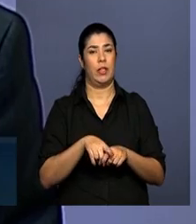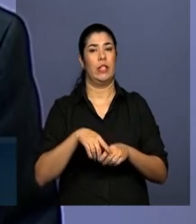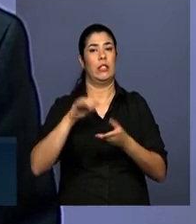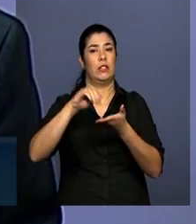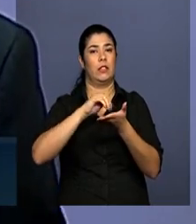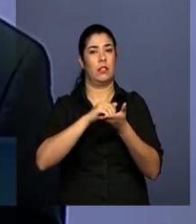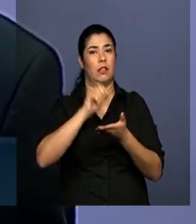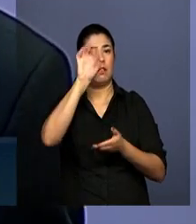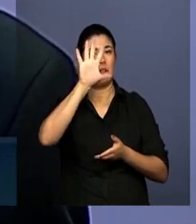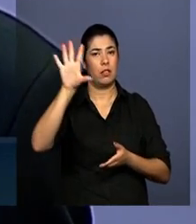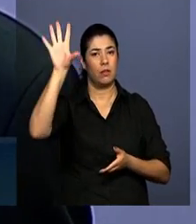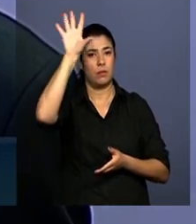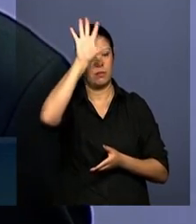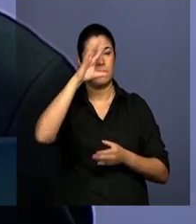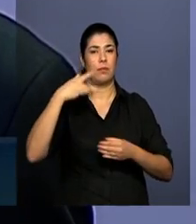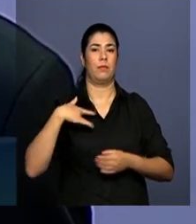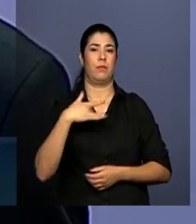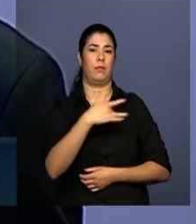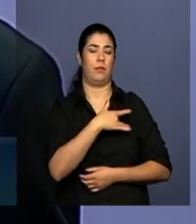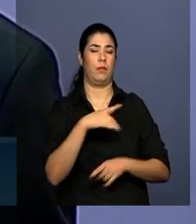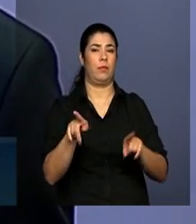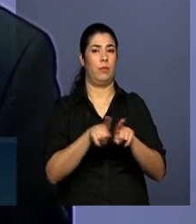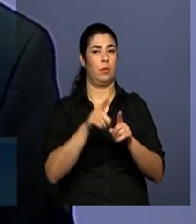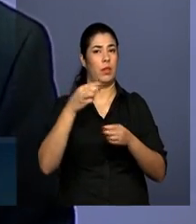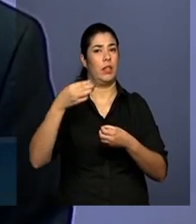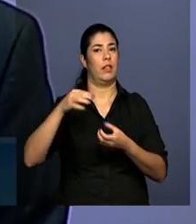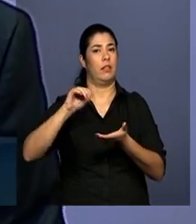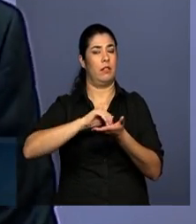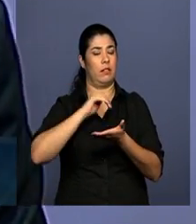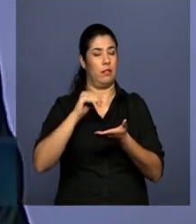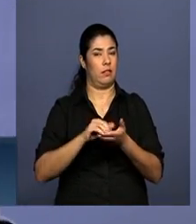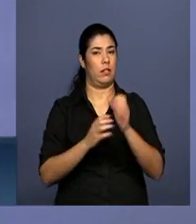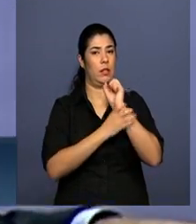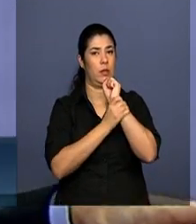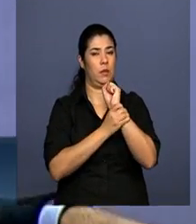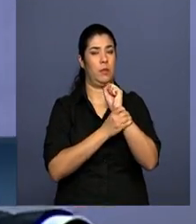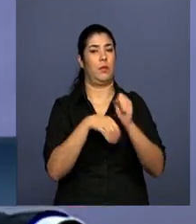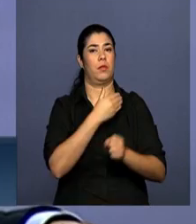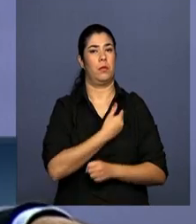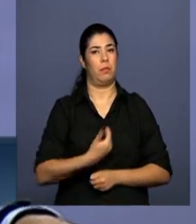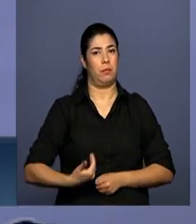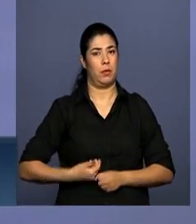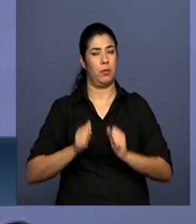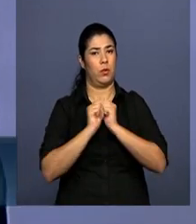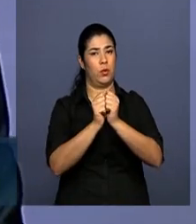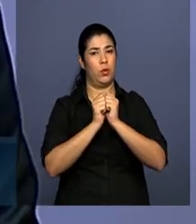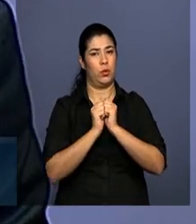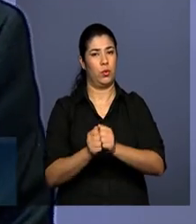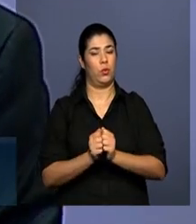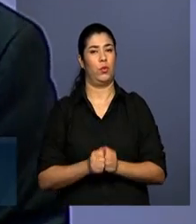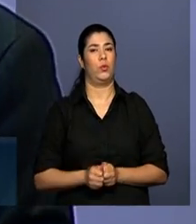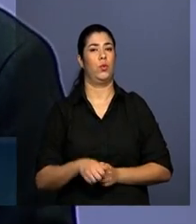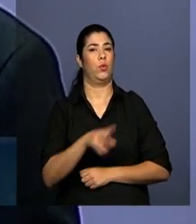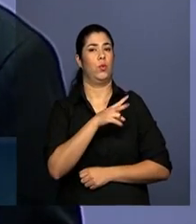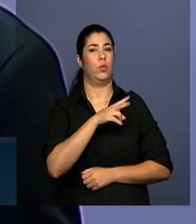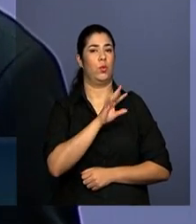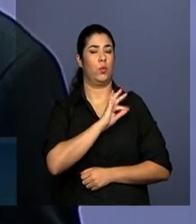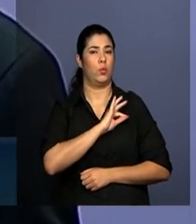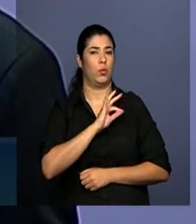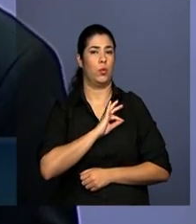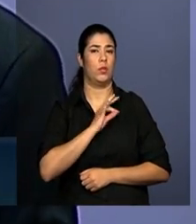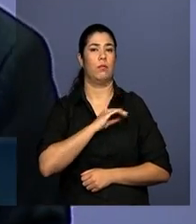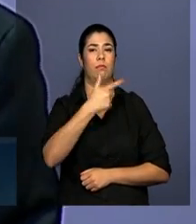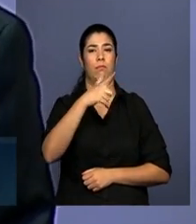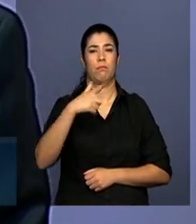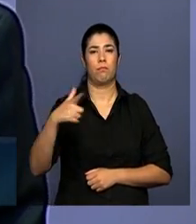secretarias estaduais de saúde, com as secretarias estaduais de segurança pública, com as guardas municipais, enfim, com todas as estruturas,